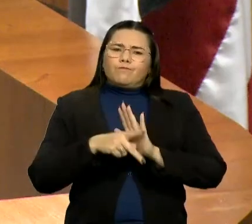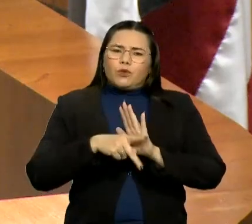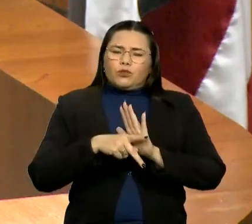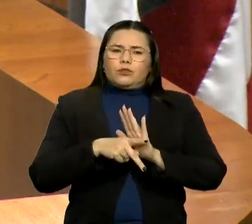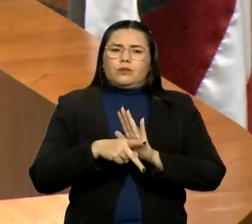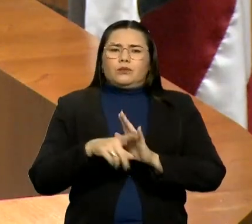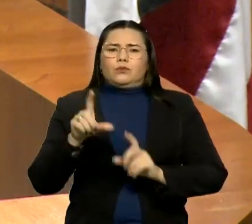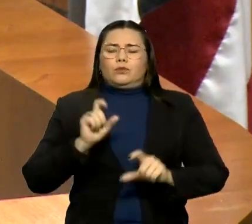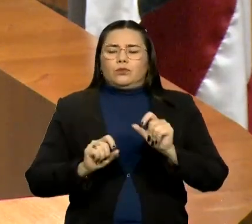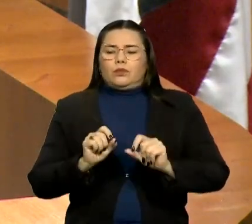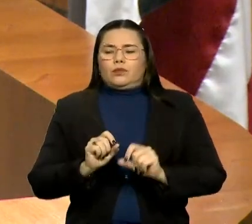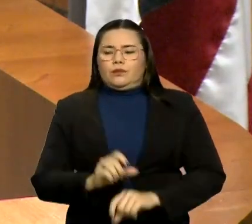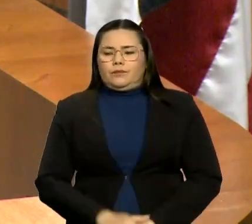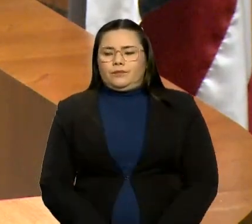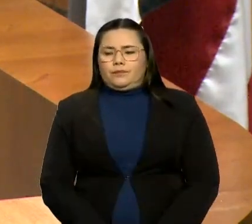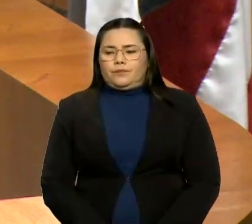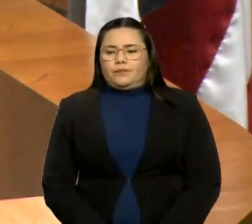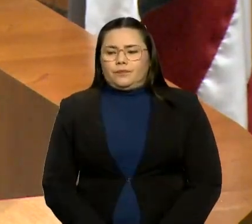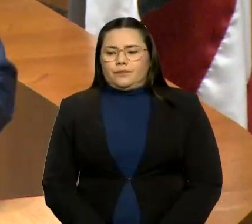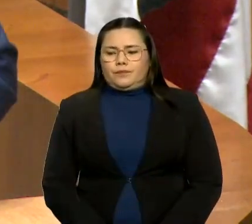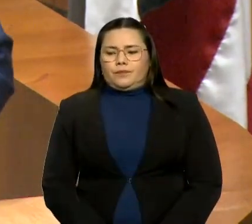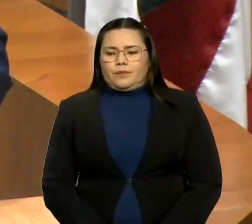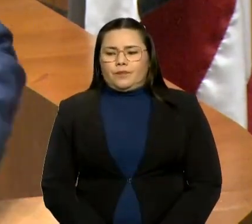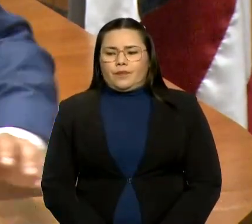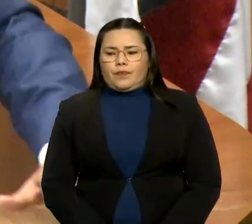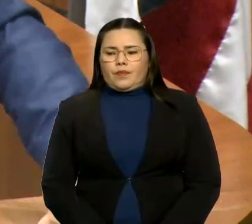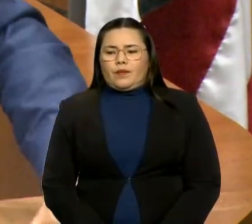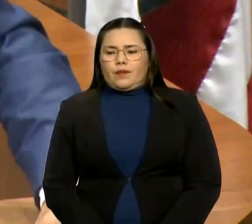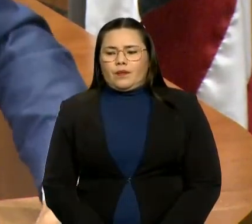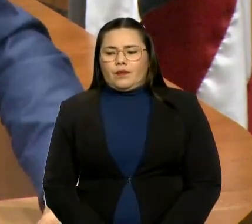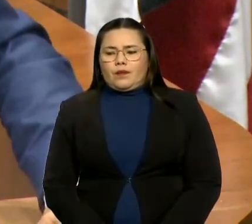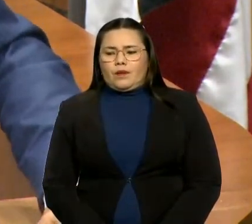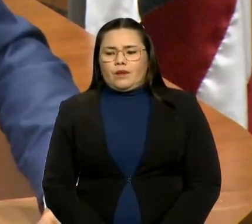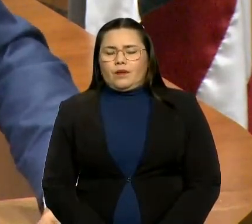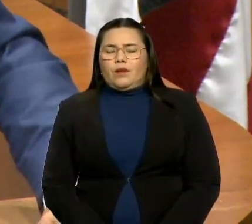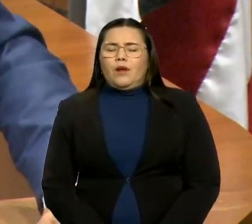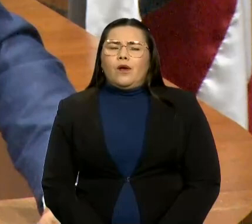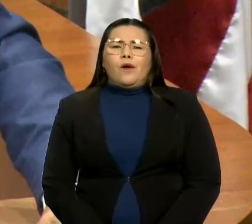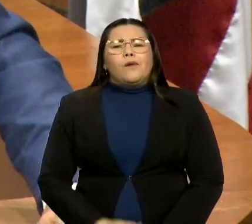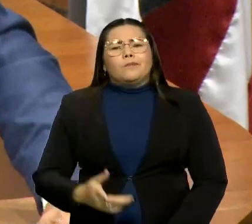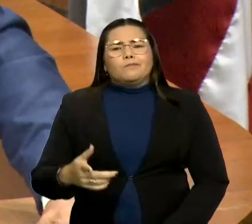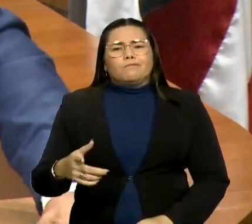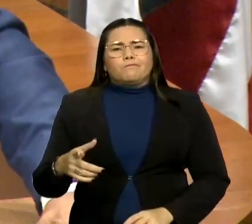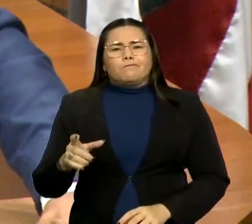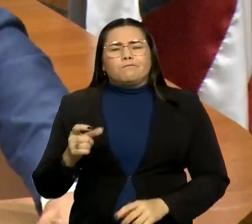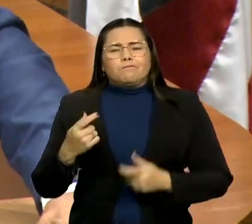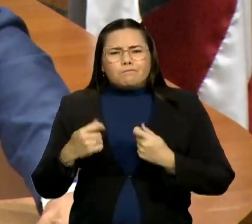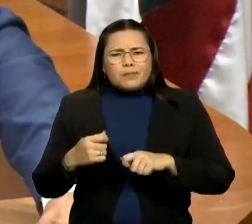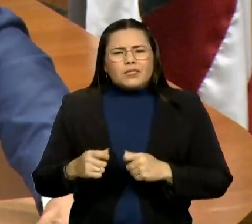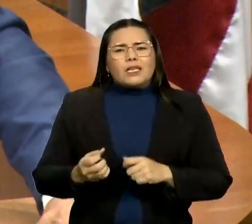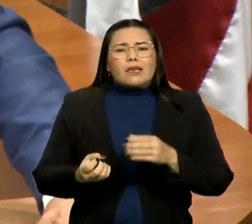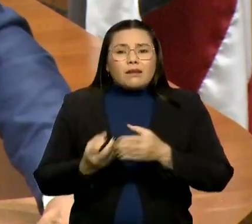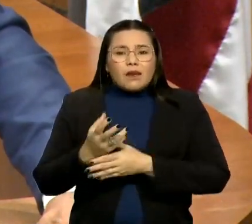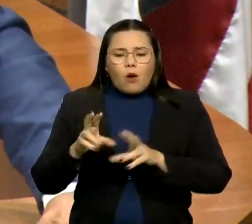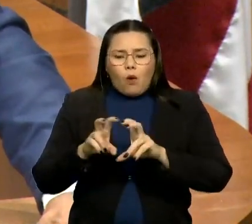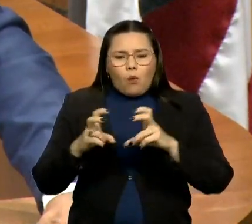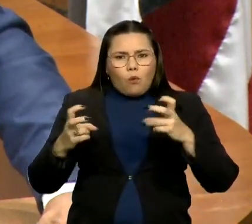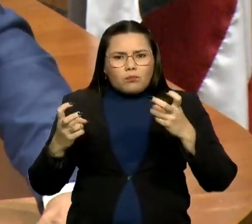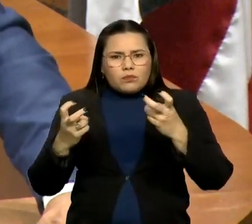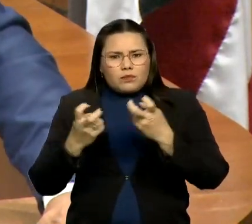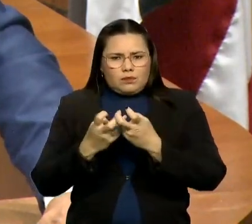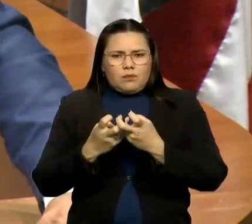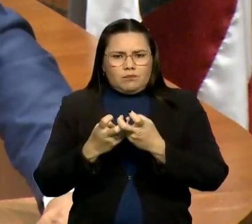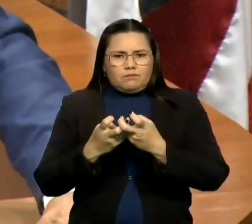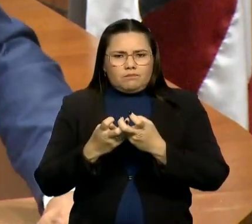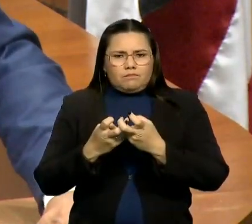da mesa permanente de negociação do reajuste dos servidores públicos. Há necessidade dessa mesa aberta de